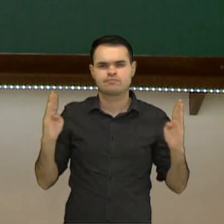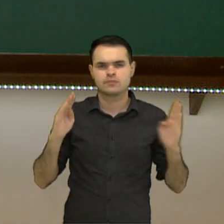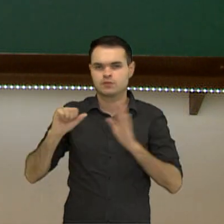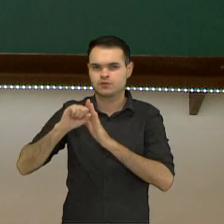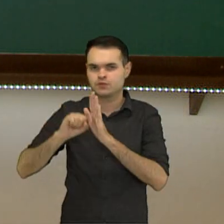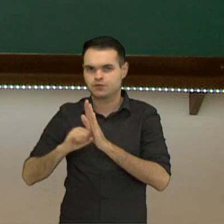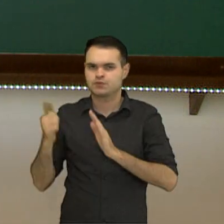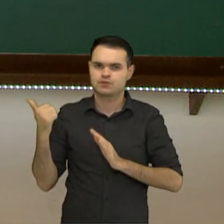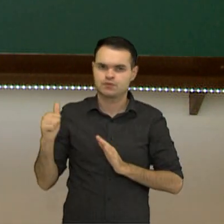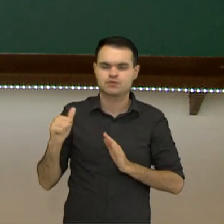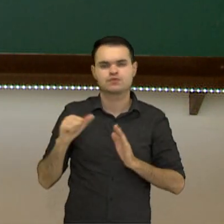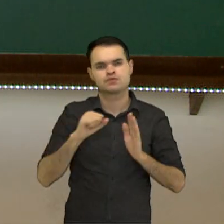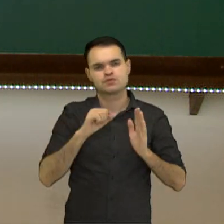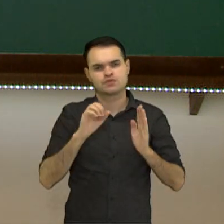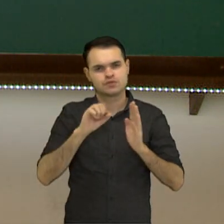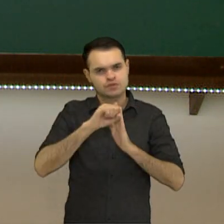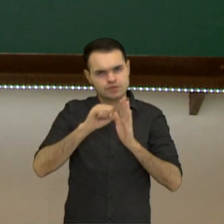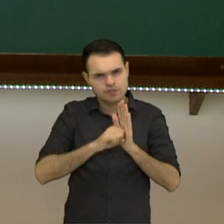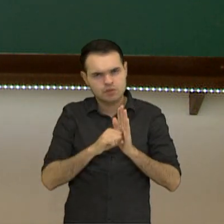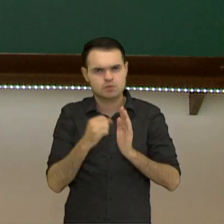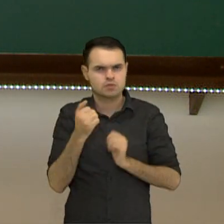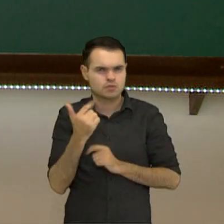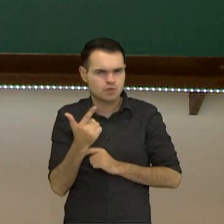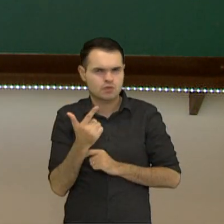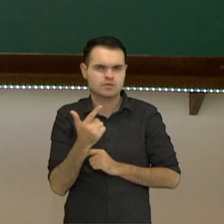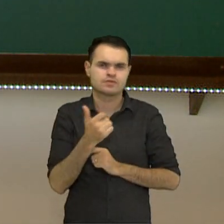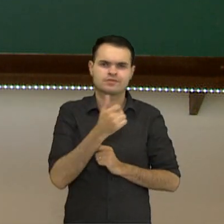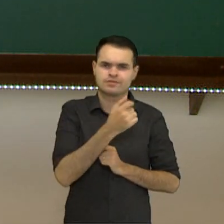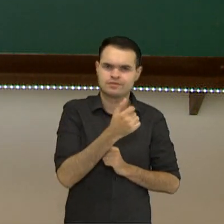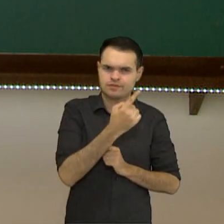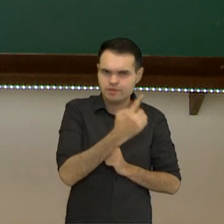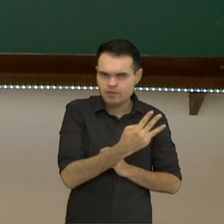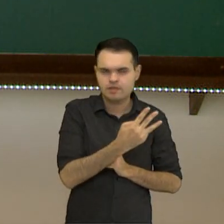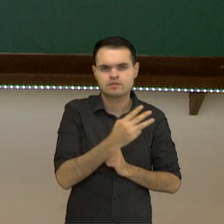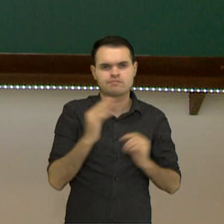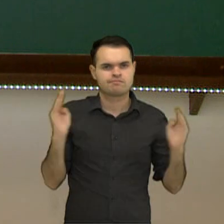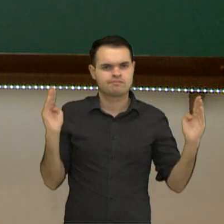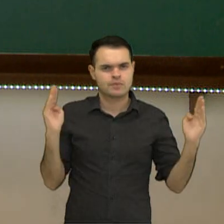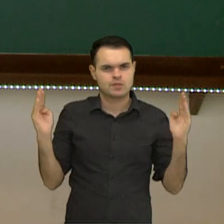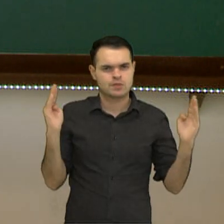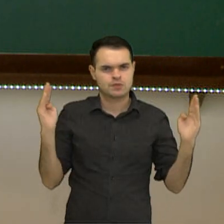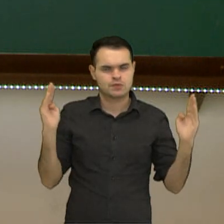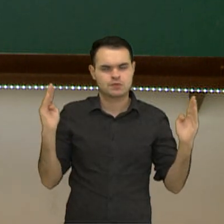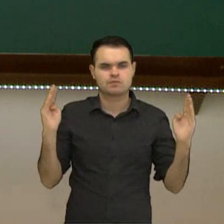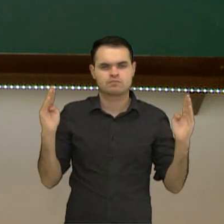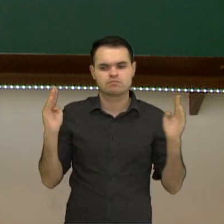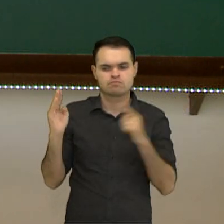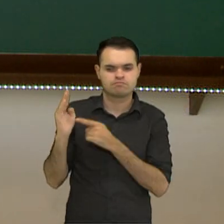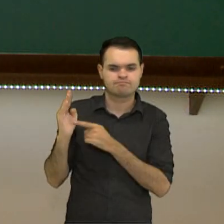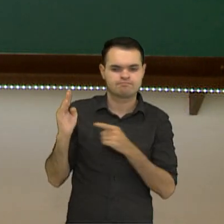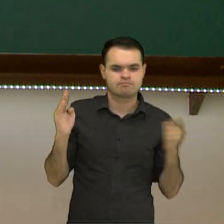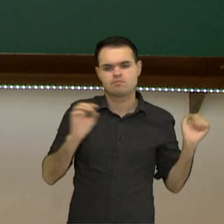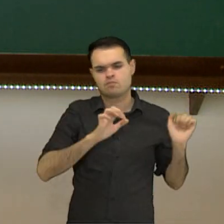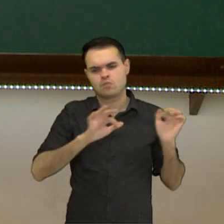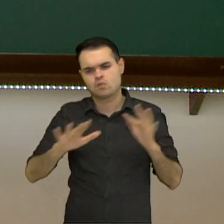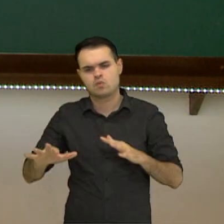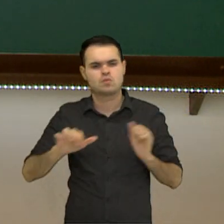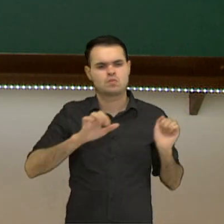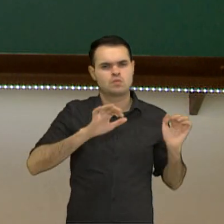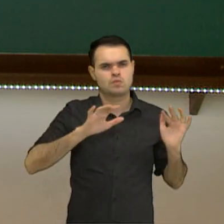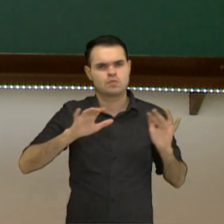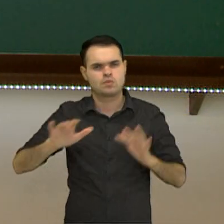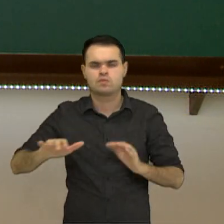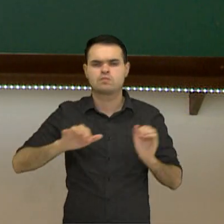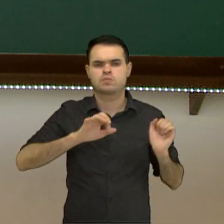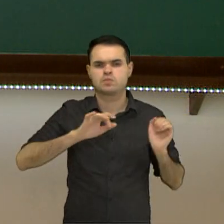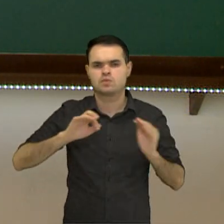séculos 11, 12 e século 13, né? Então a gente tem aí um período das cruzadas ocorrendo aí durante a